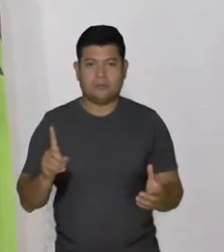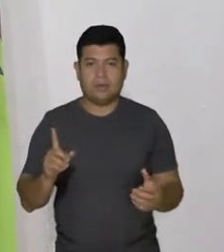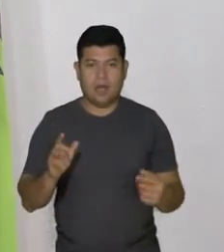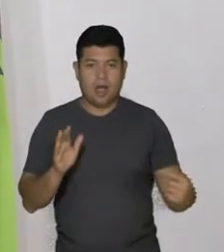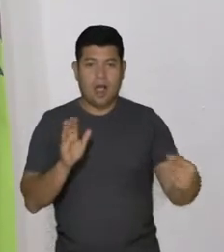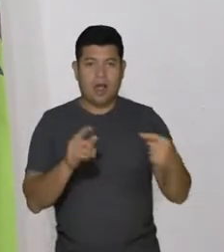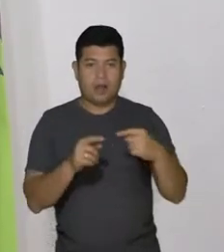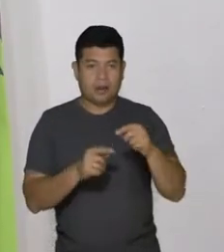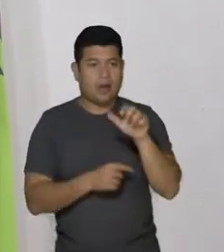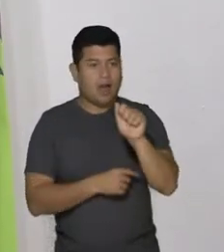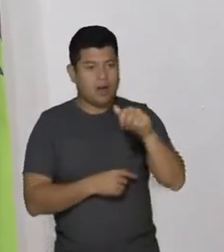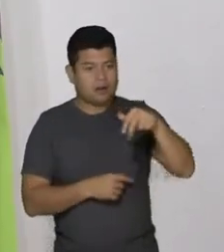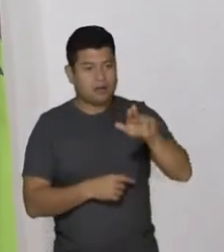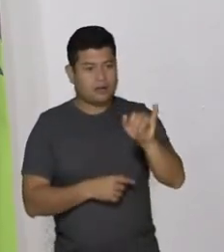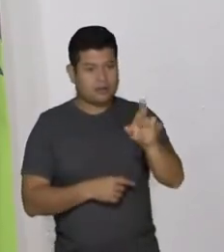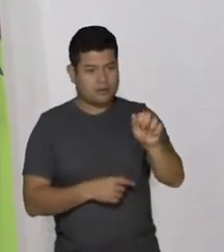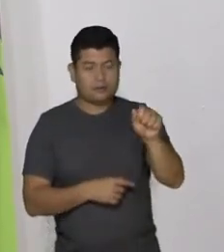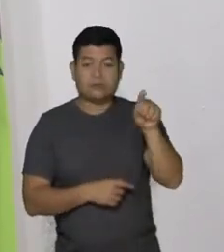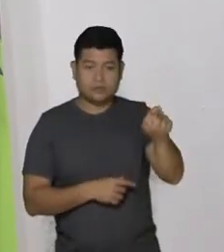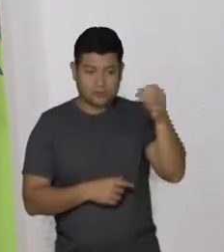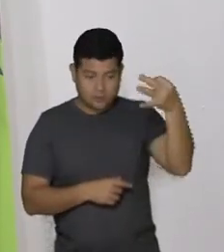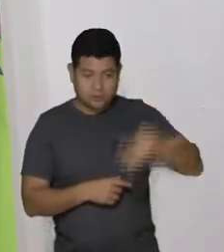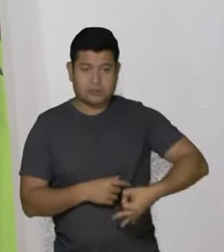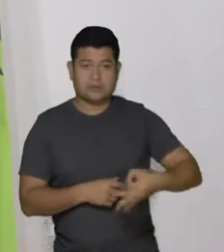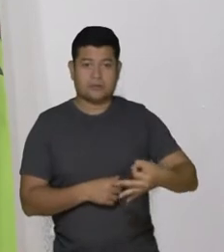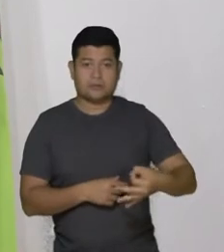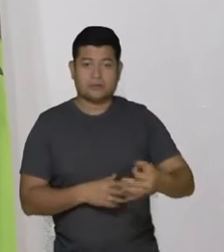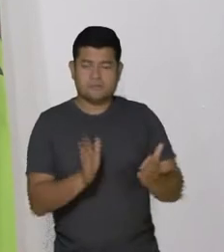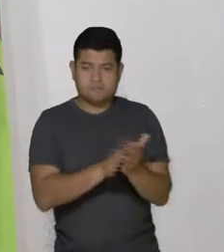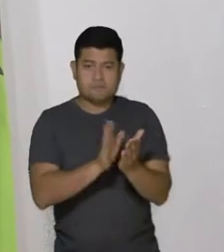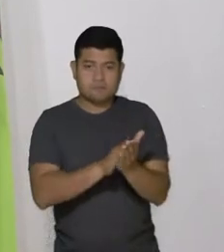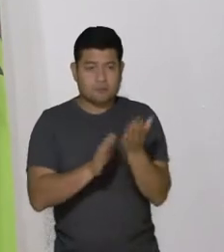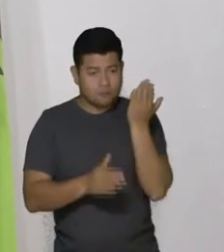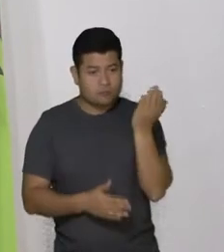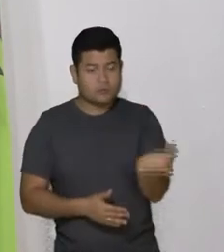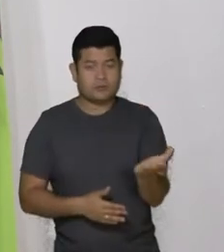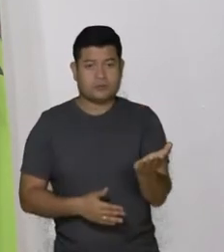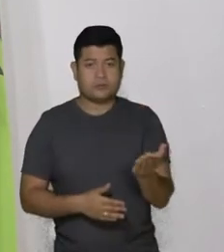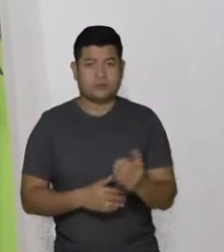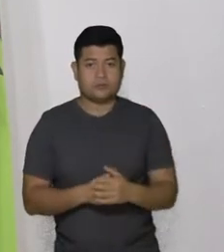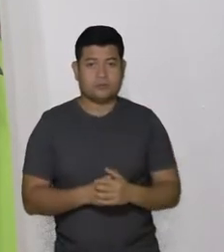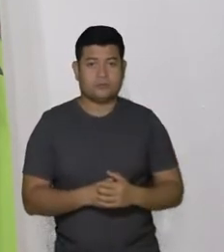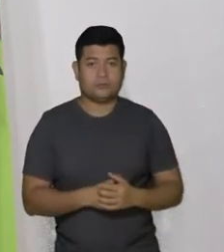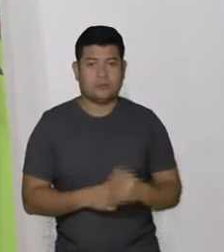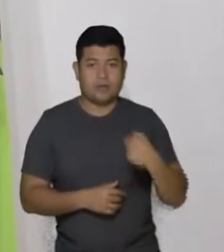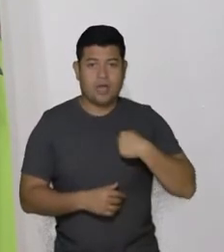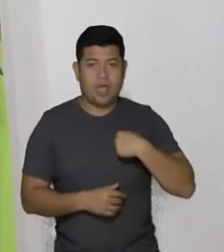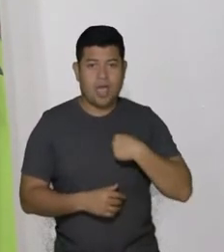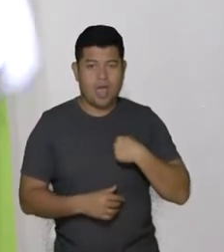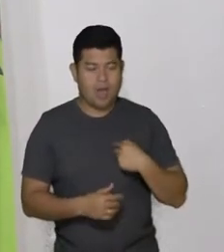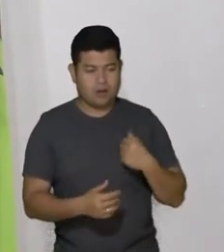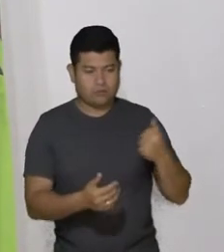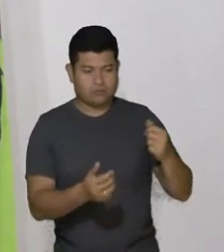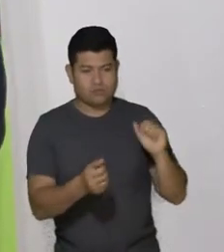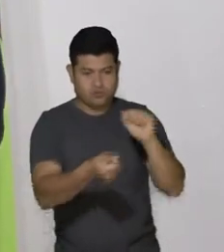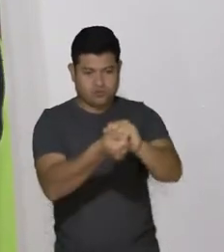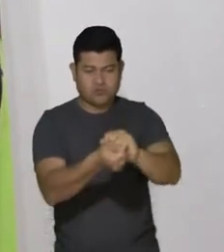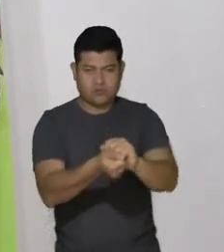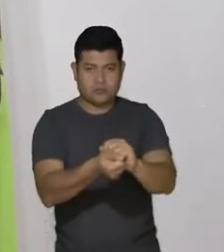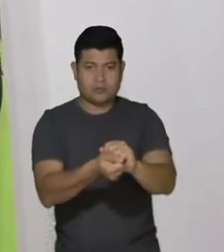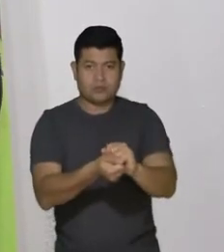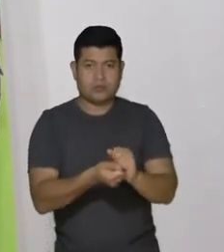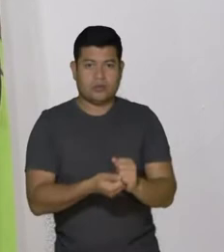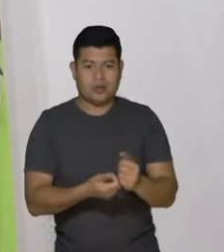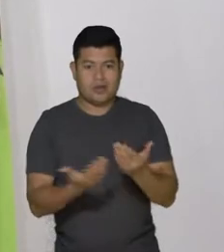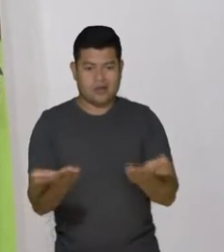Você tinha razão Akira e parabéns Akira não querer deixar a tua digital num rolo